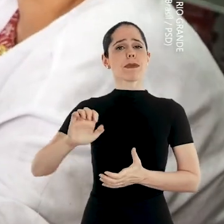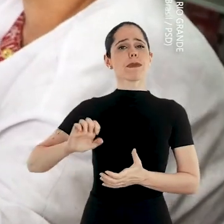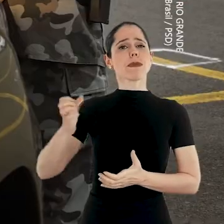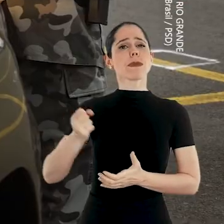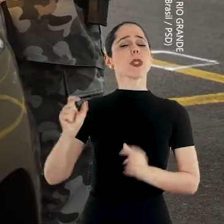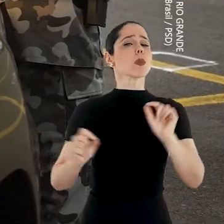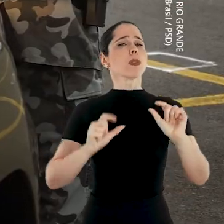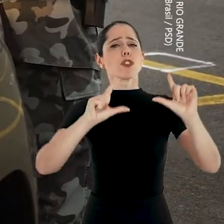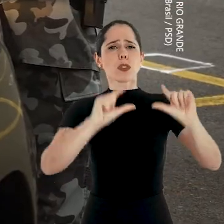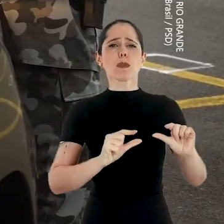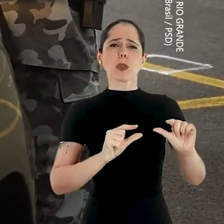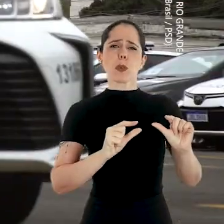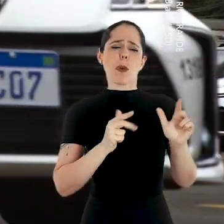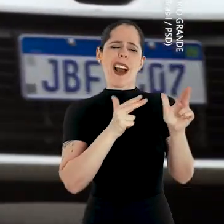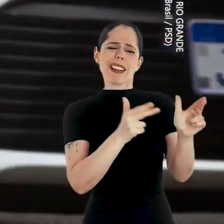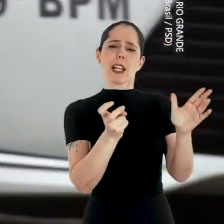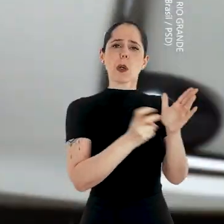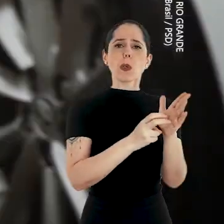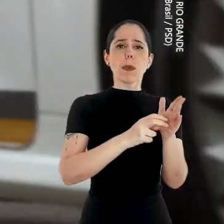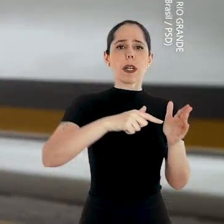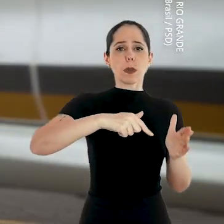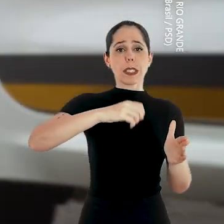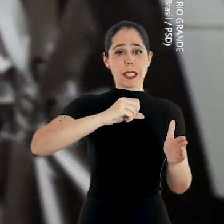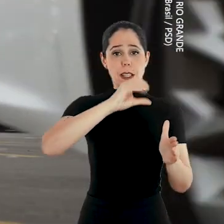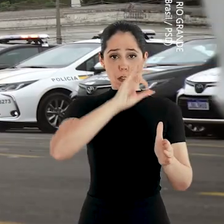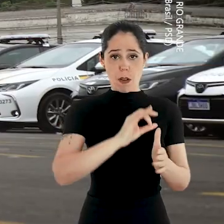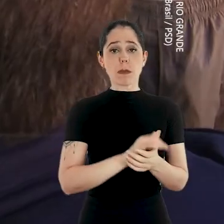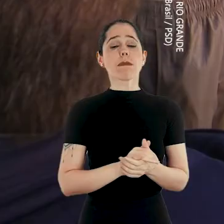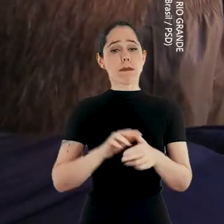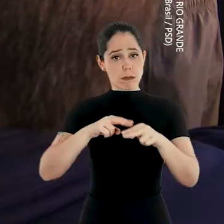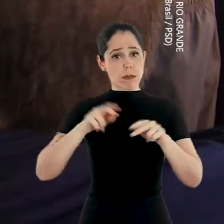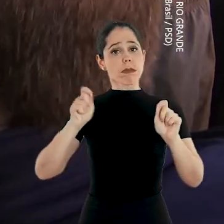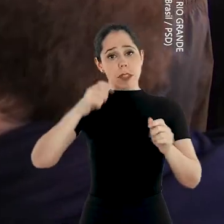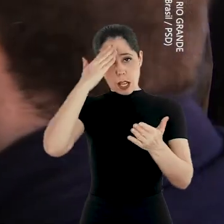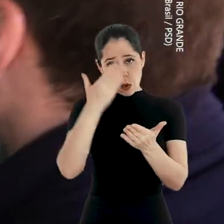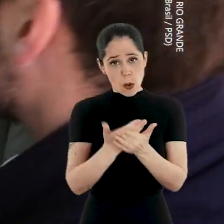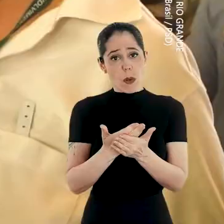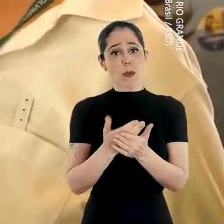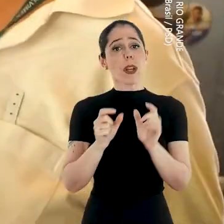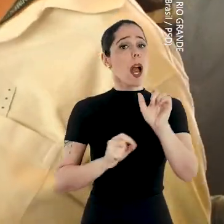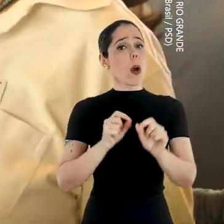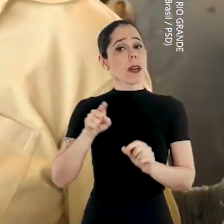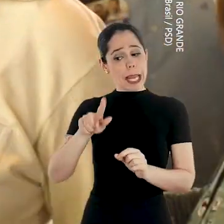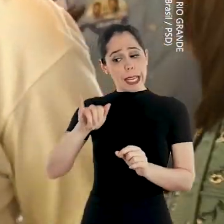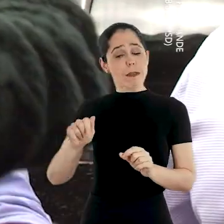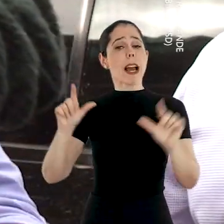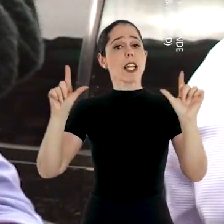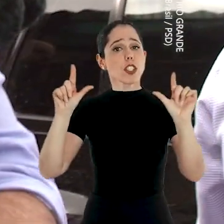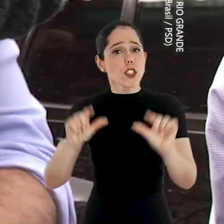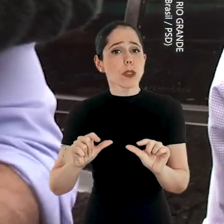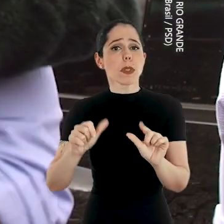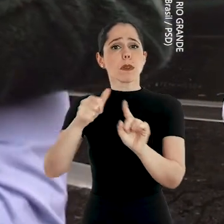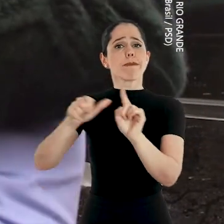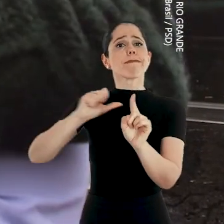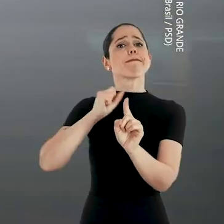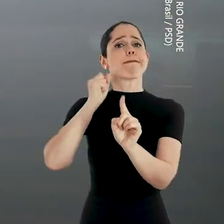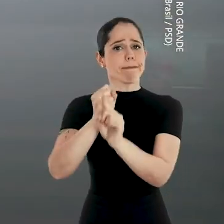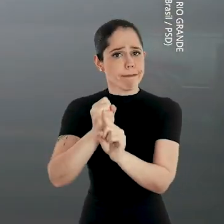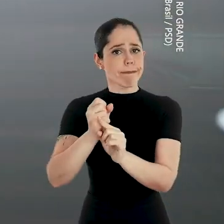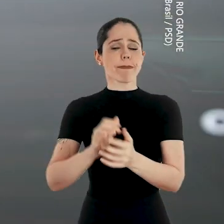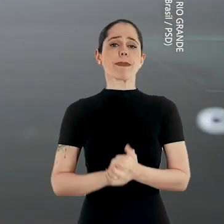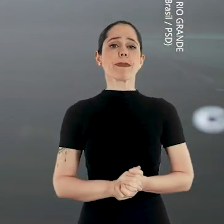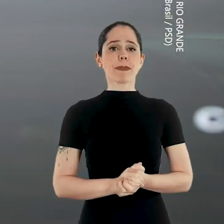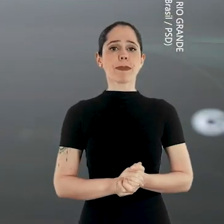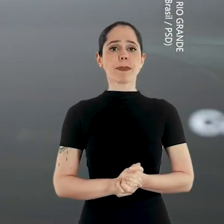Eduardo reduziu os assaltos a banco em 79%. É por isso que você pode confiar que ele vai enfrentar o